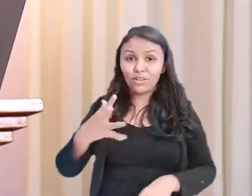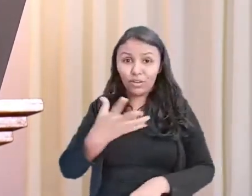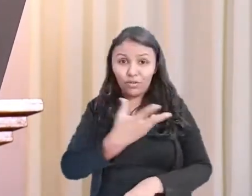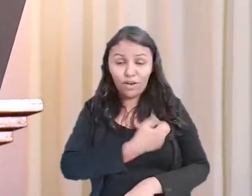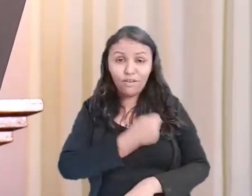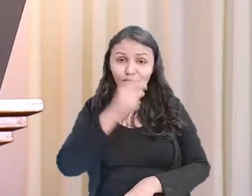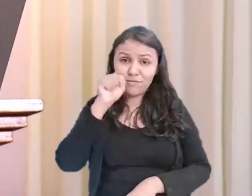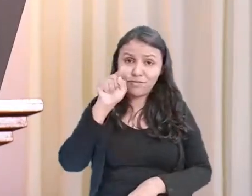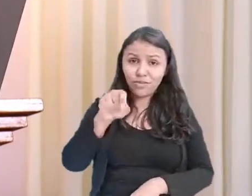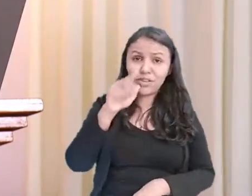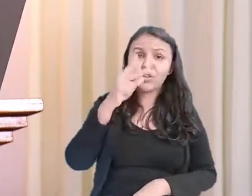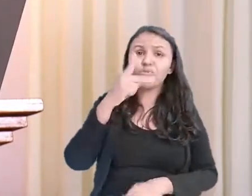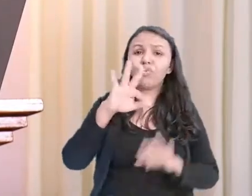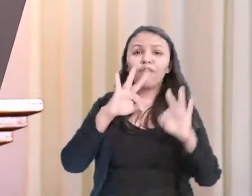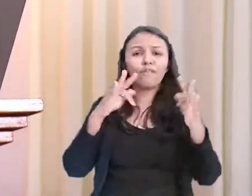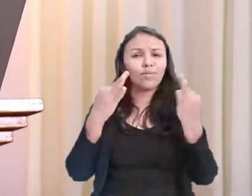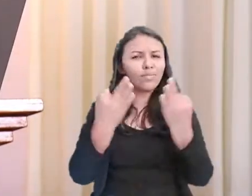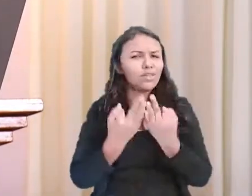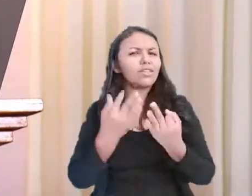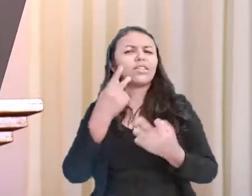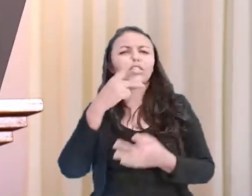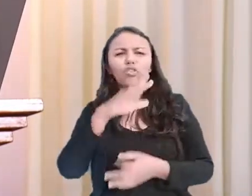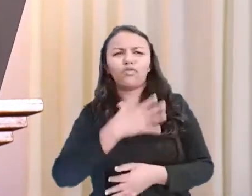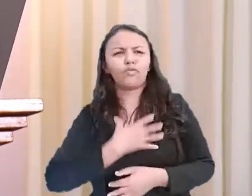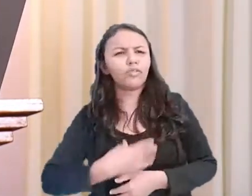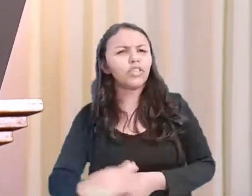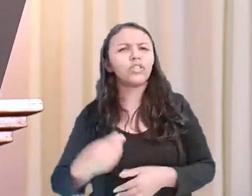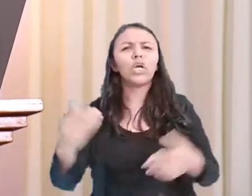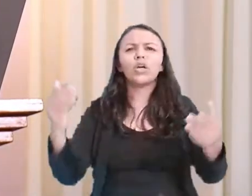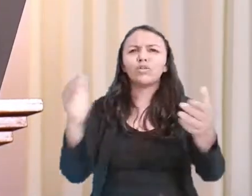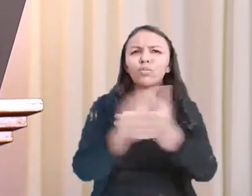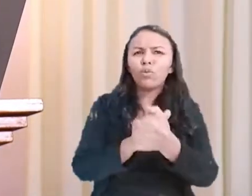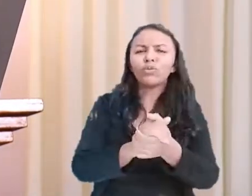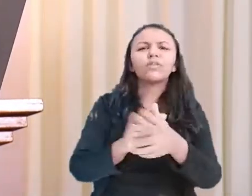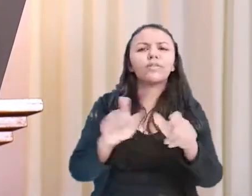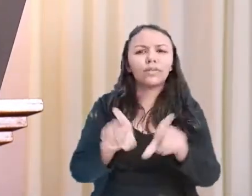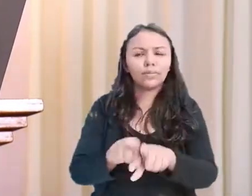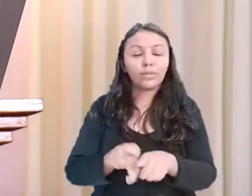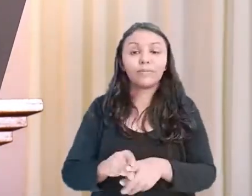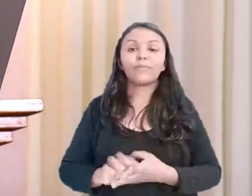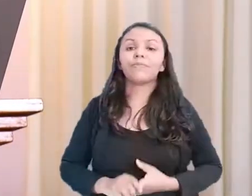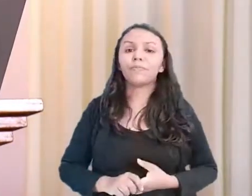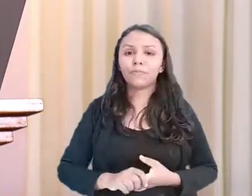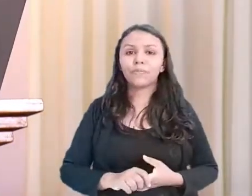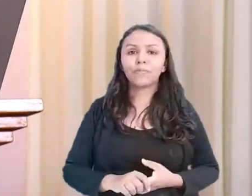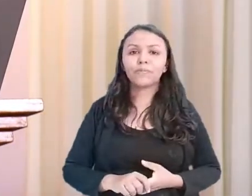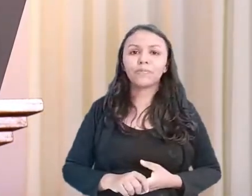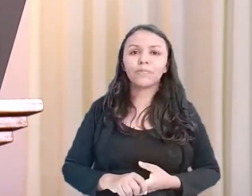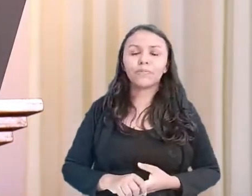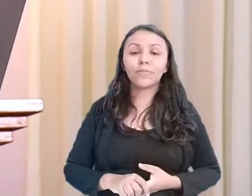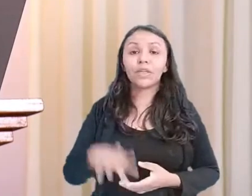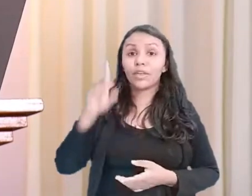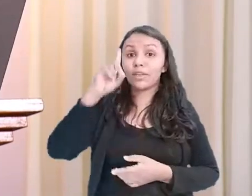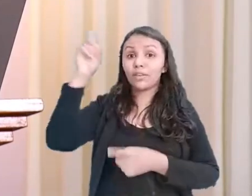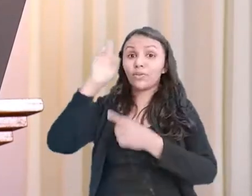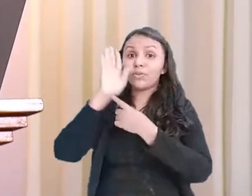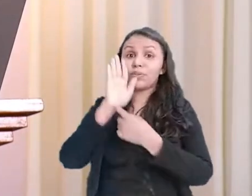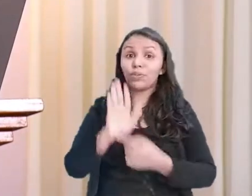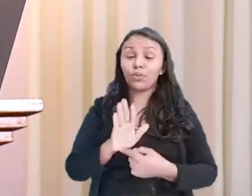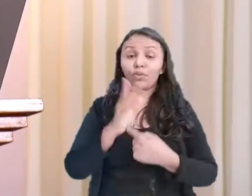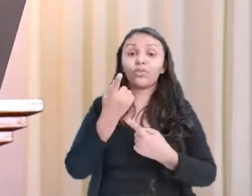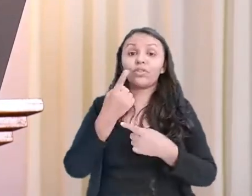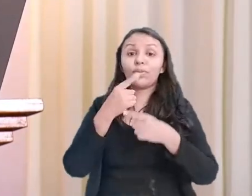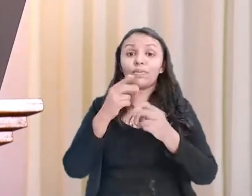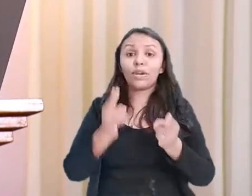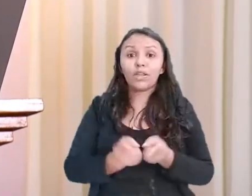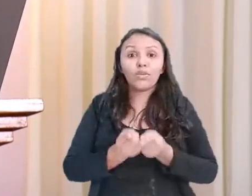esposas dos teus filhos. E então Deus apresenta a Noé um projeto